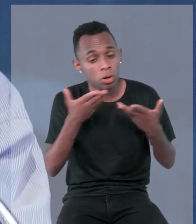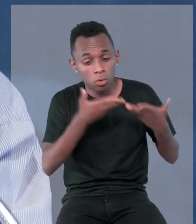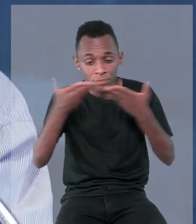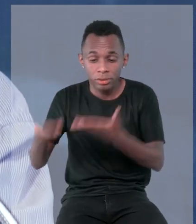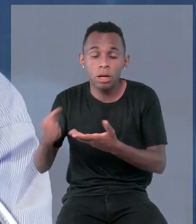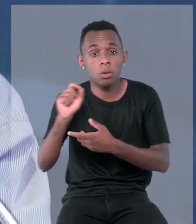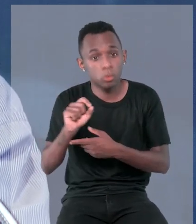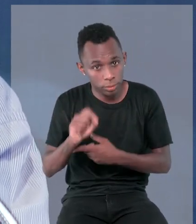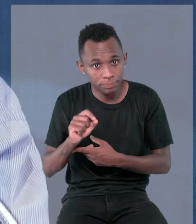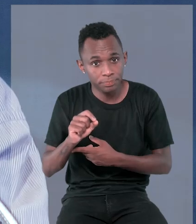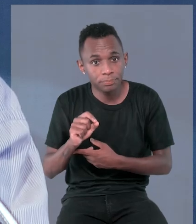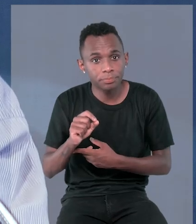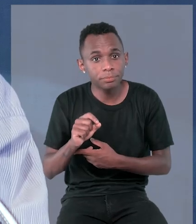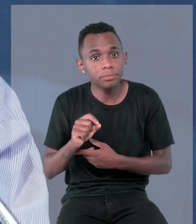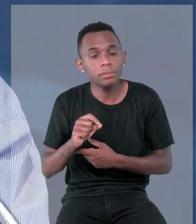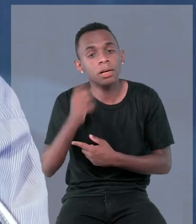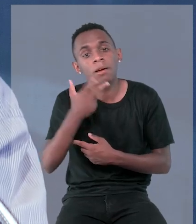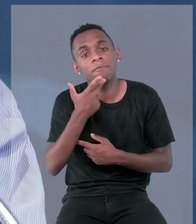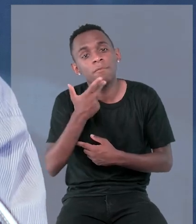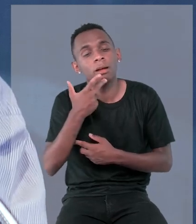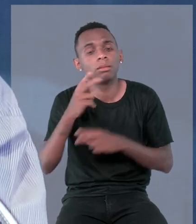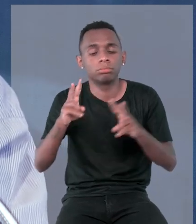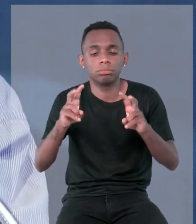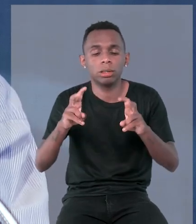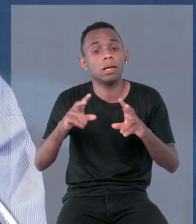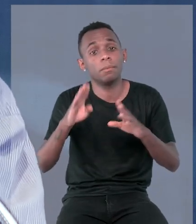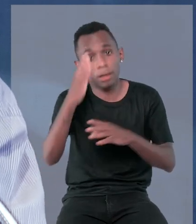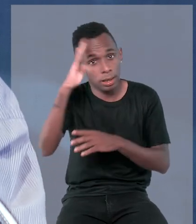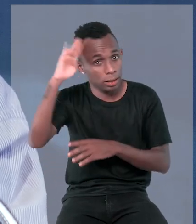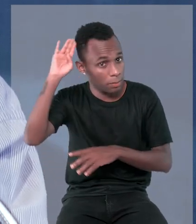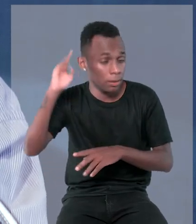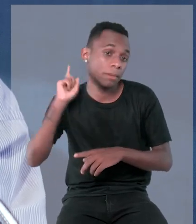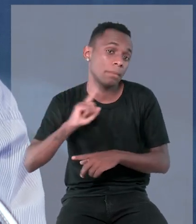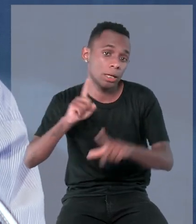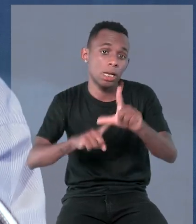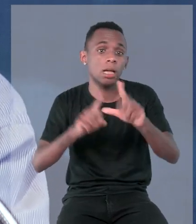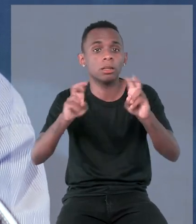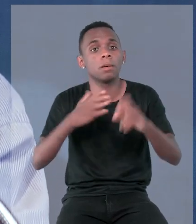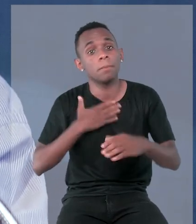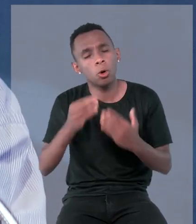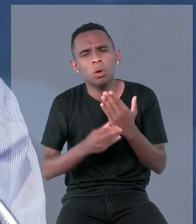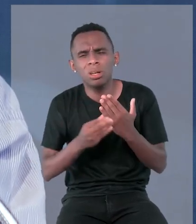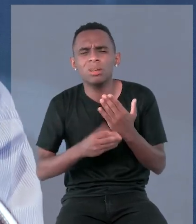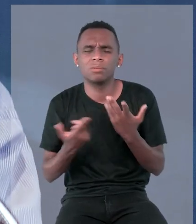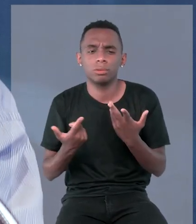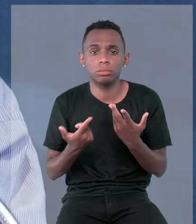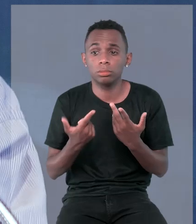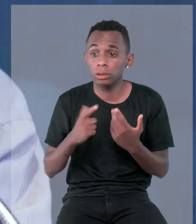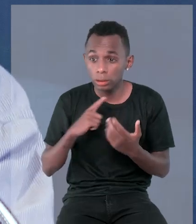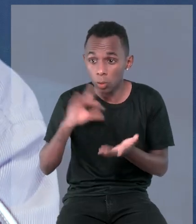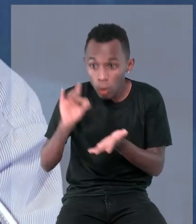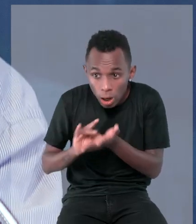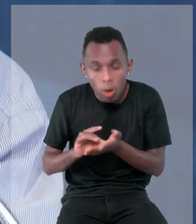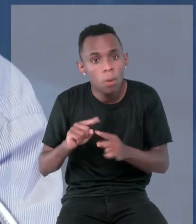convidar para falar lá na Academia Mineira de Letras sobre o meu livro. Eu falei, Gifone, mas não tem um livro. Você tem os